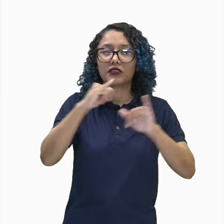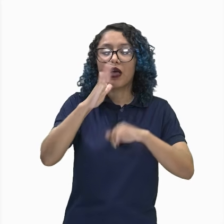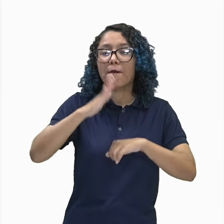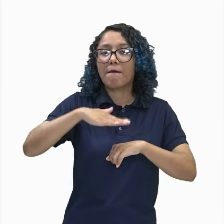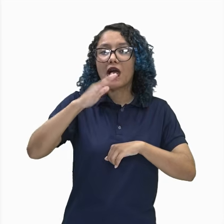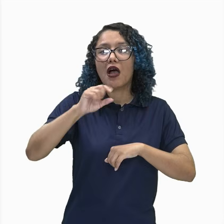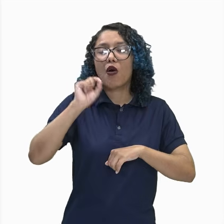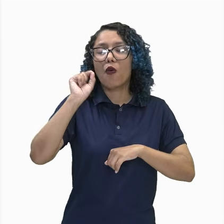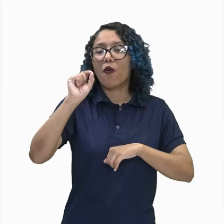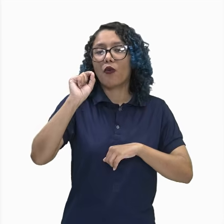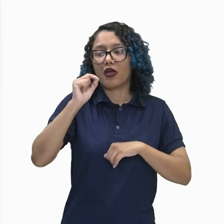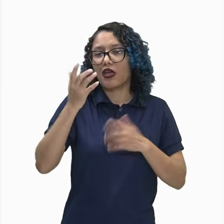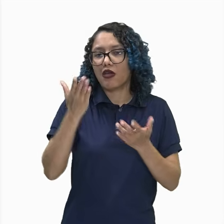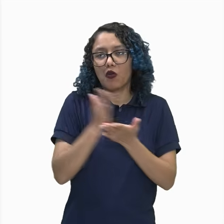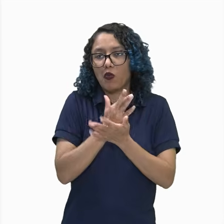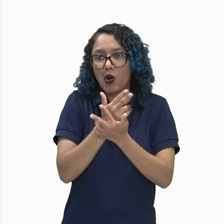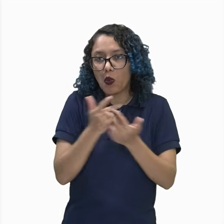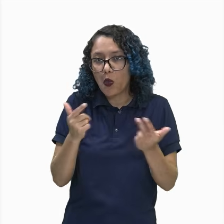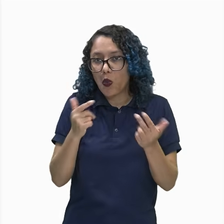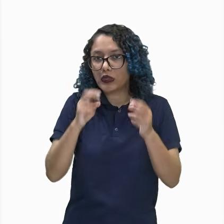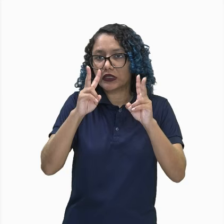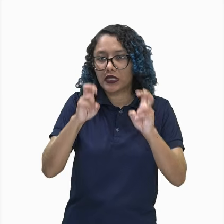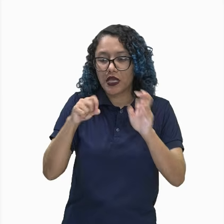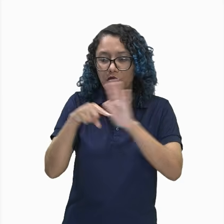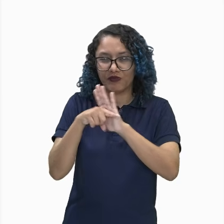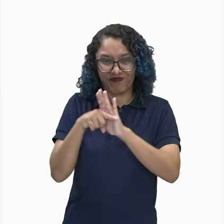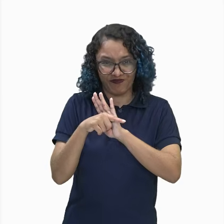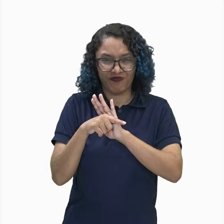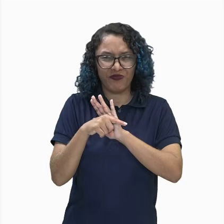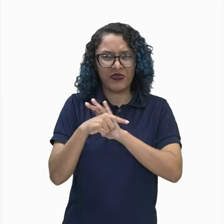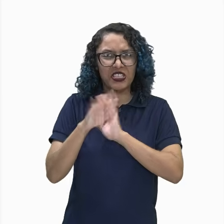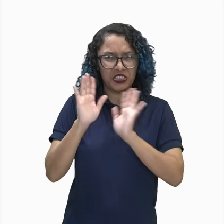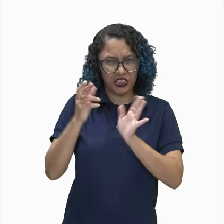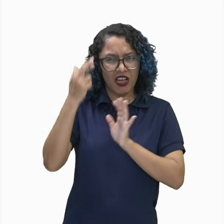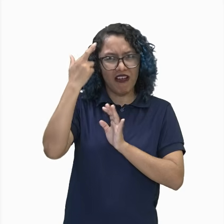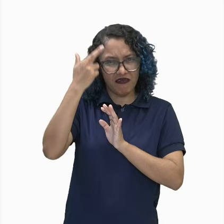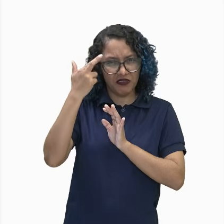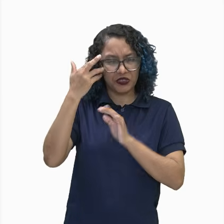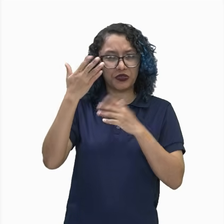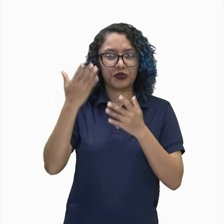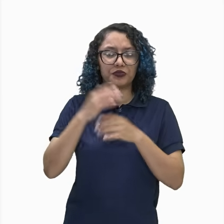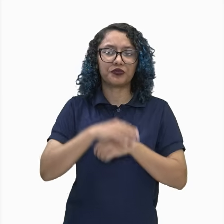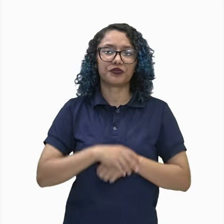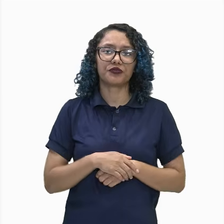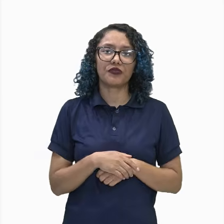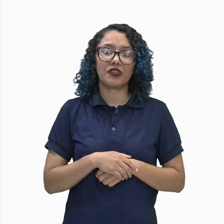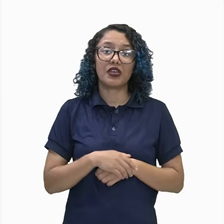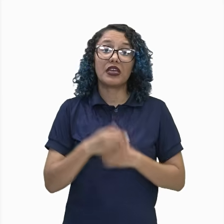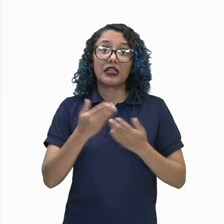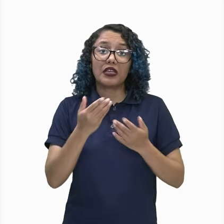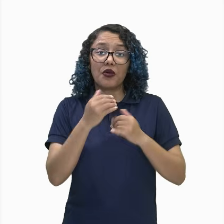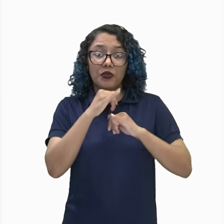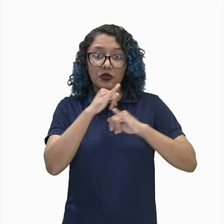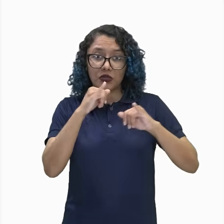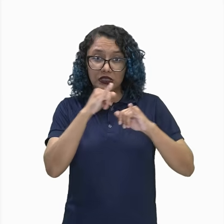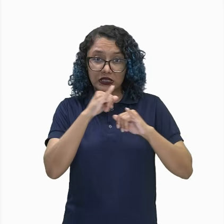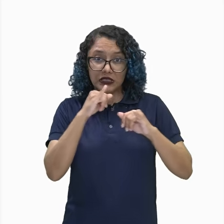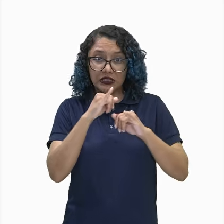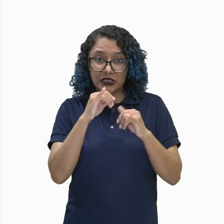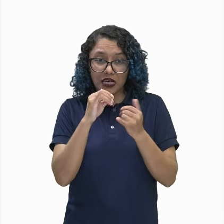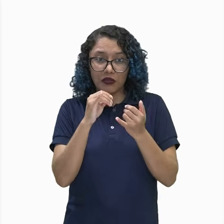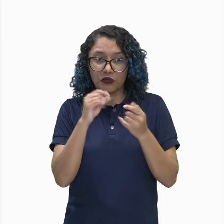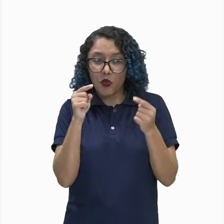algo que deve ser investigado. Já pensaram nisso? Ora, o que faz uma notícia ser, de fato, uma